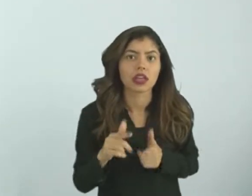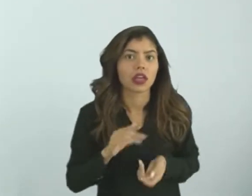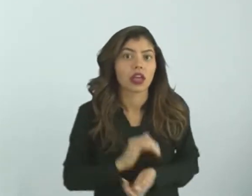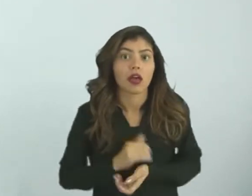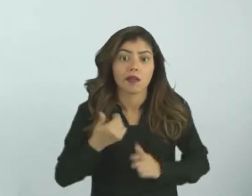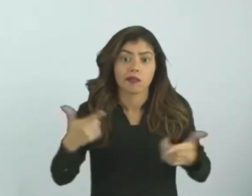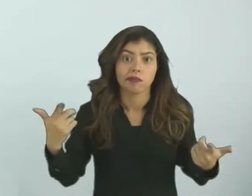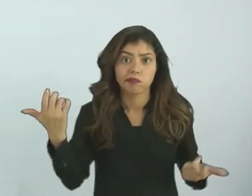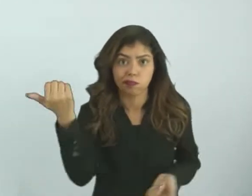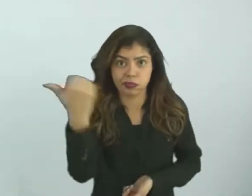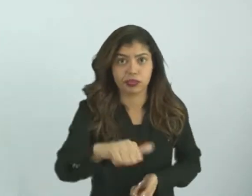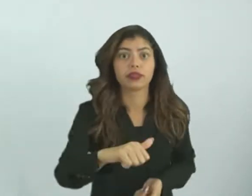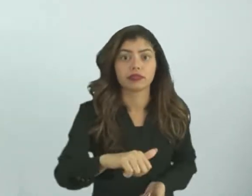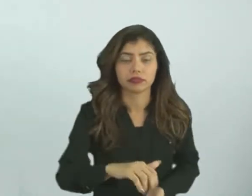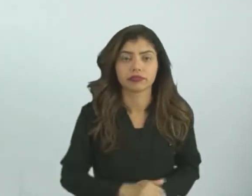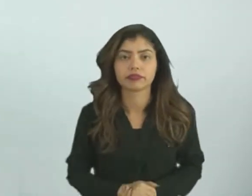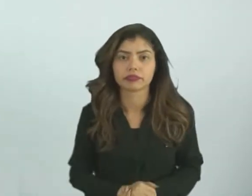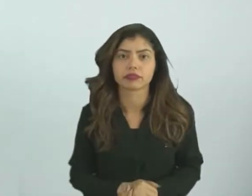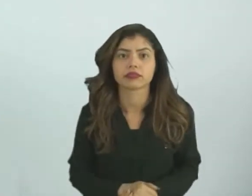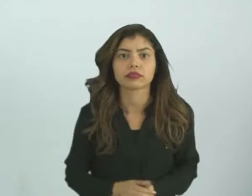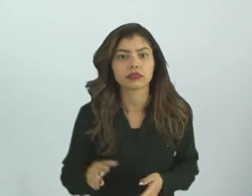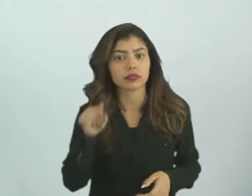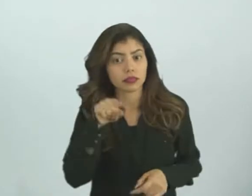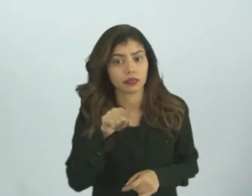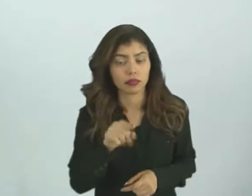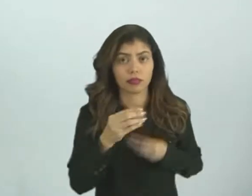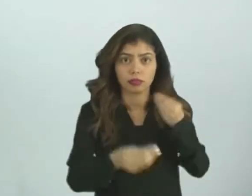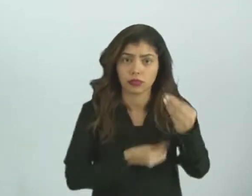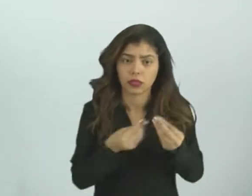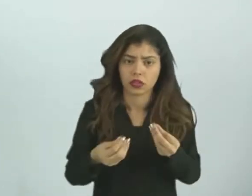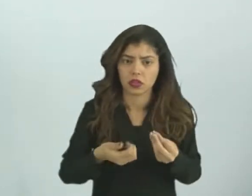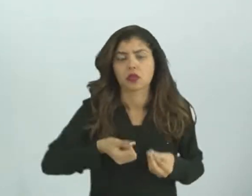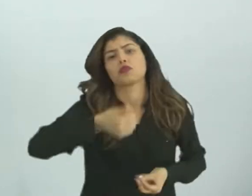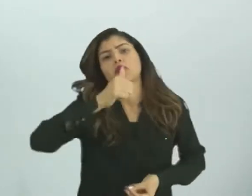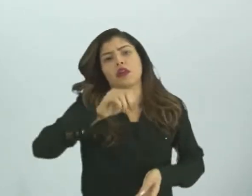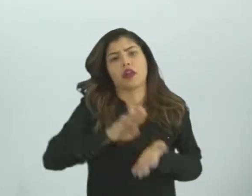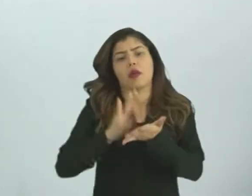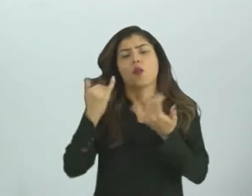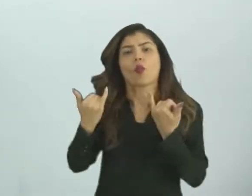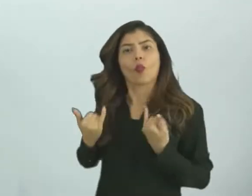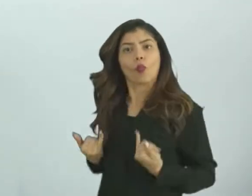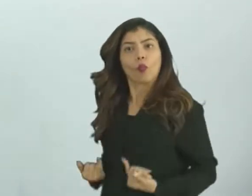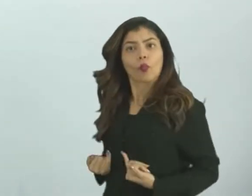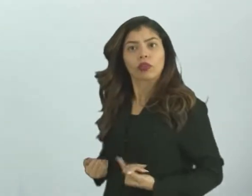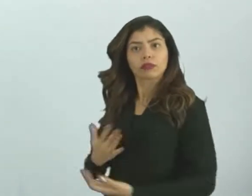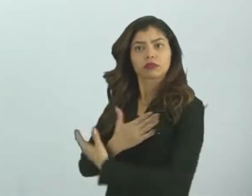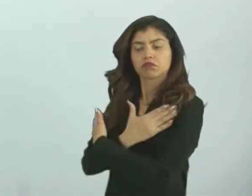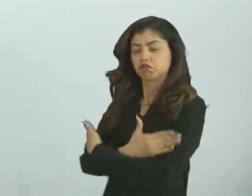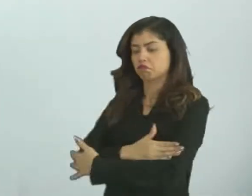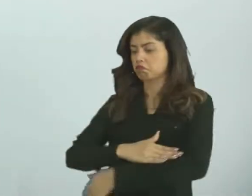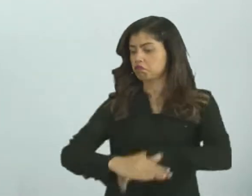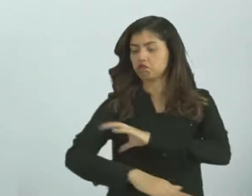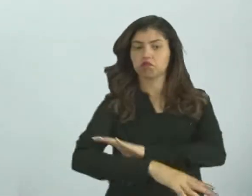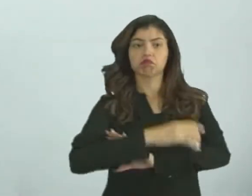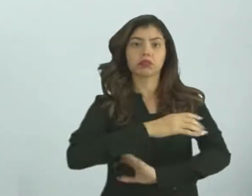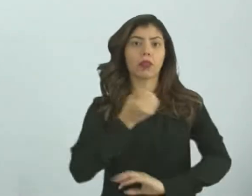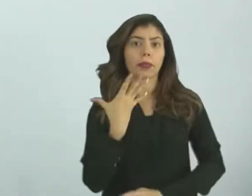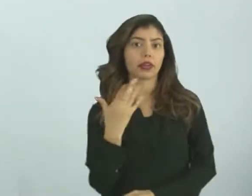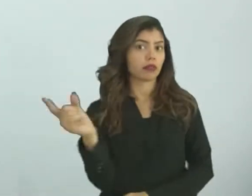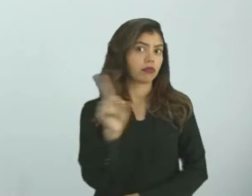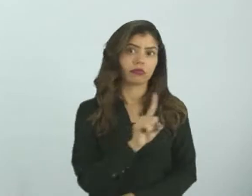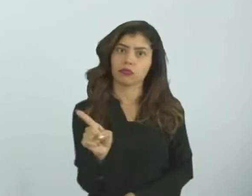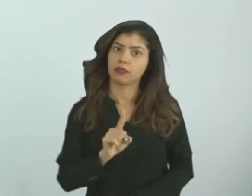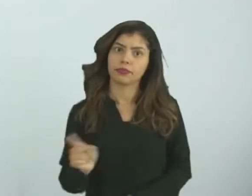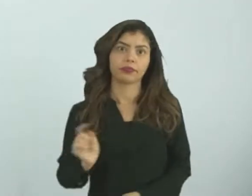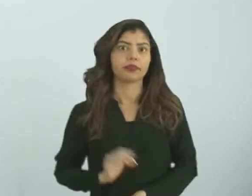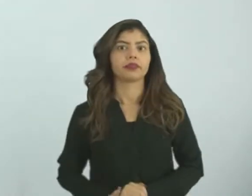agravantes, né, muito piores. Então, não é assim que funciona, vou tomar, vou ficar magro, vou ter massa muscular e vou ficar muito bem. Não, não é assim